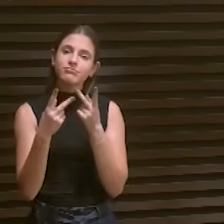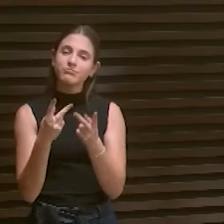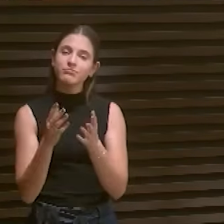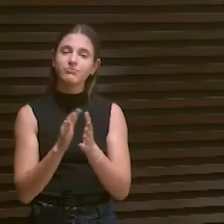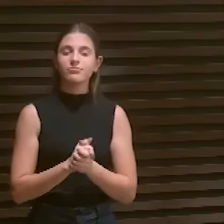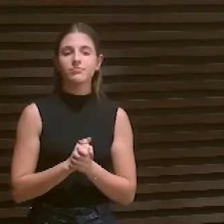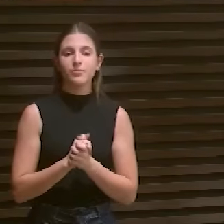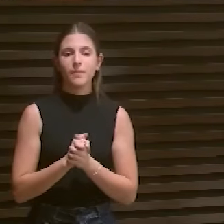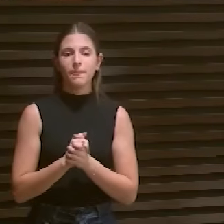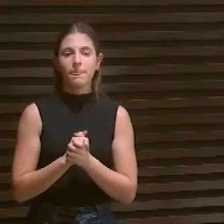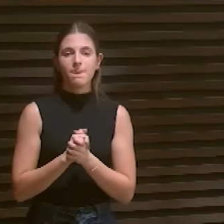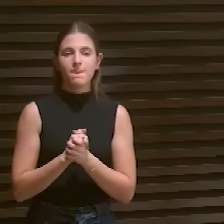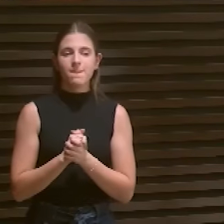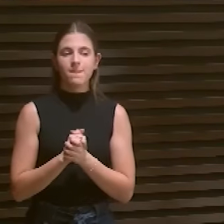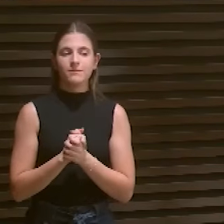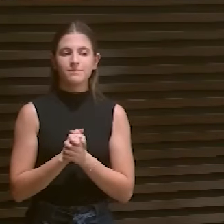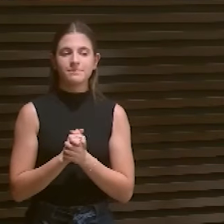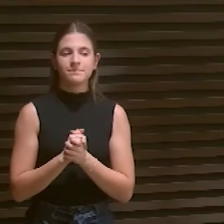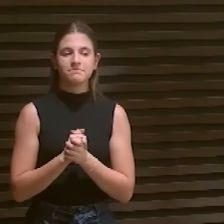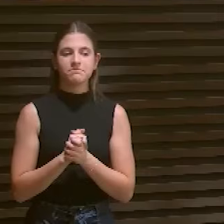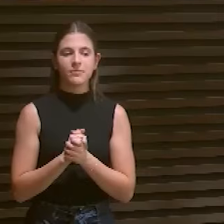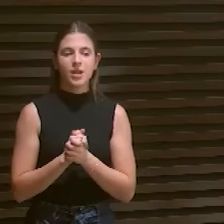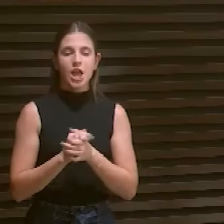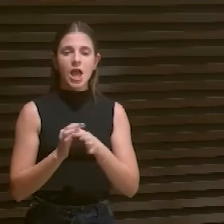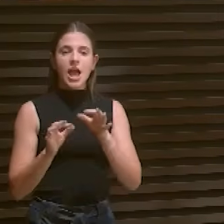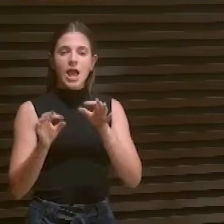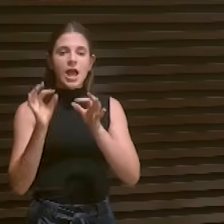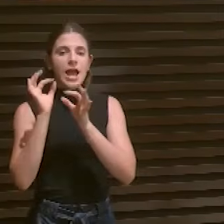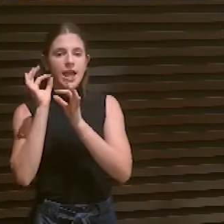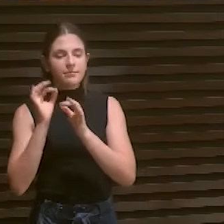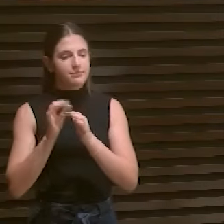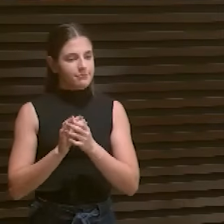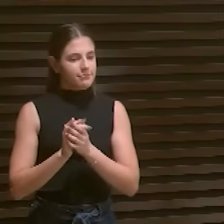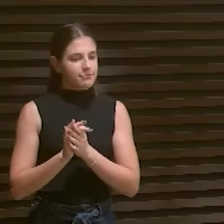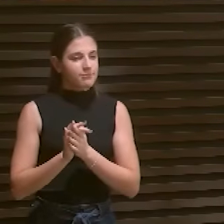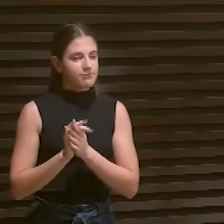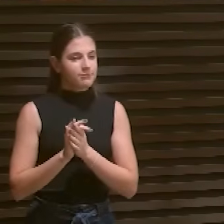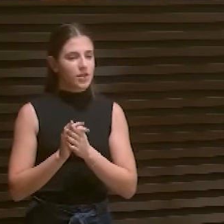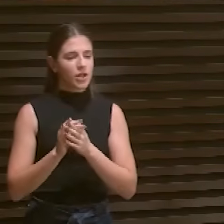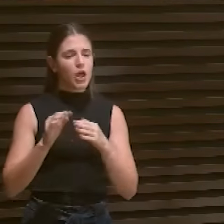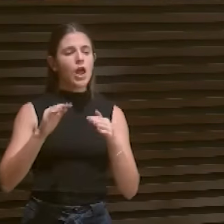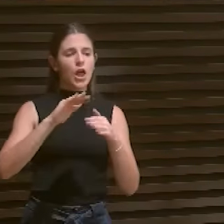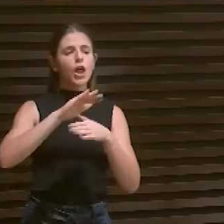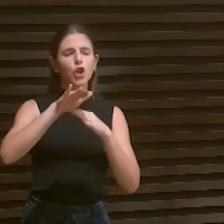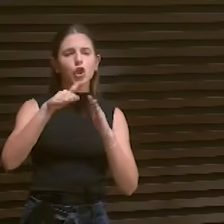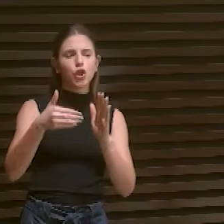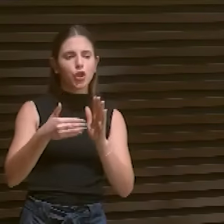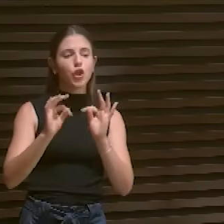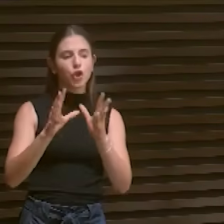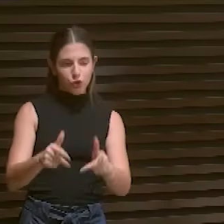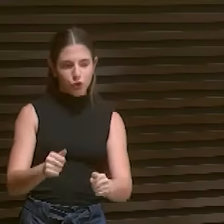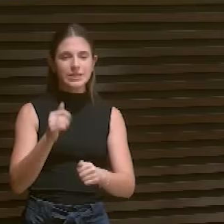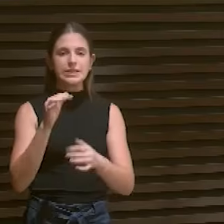As carruagens douradas, figuras em ouro, joias finas, tronos, estão todos lá se não foram roubados.